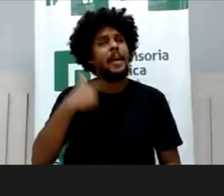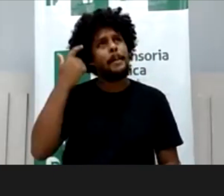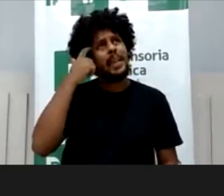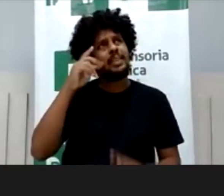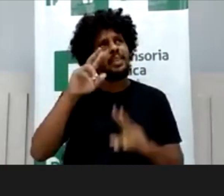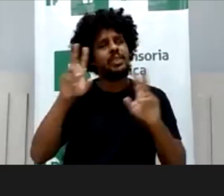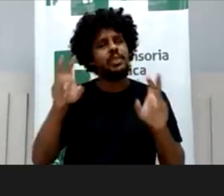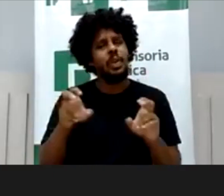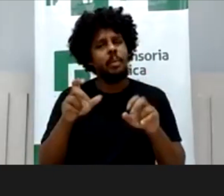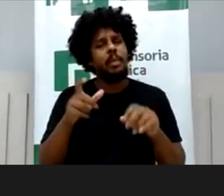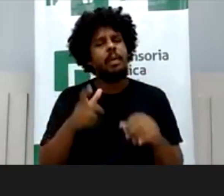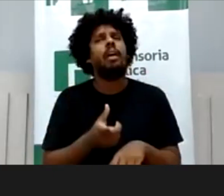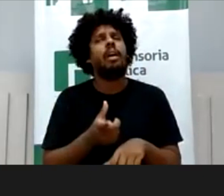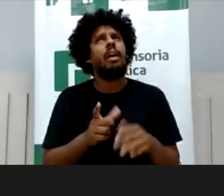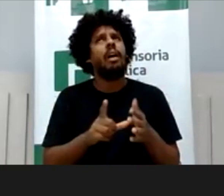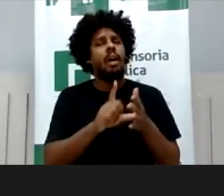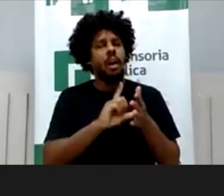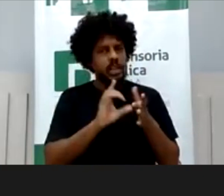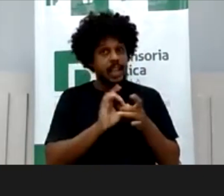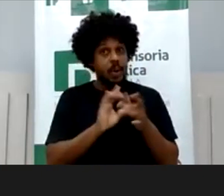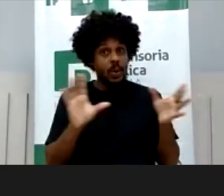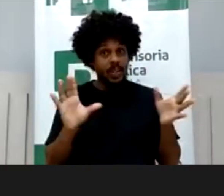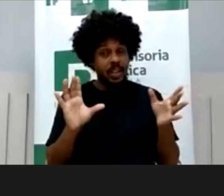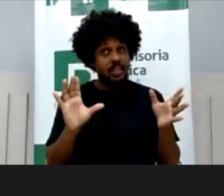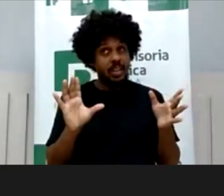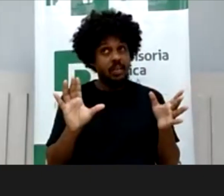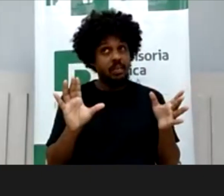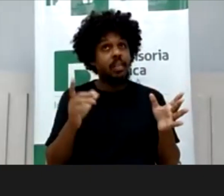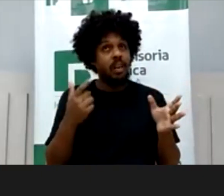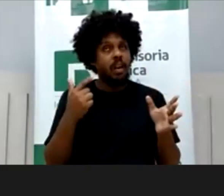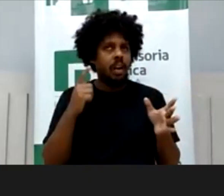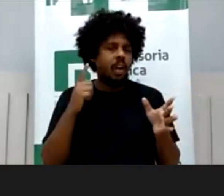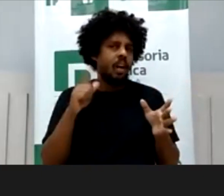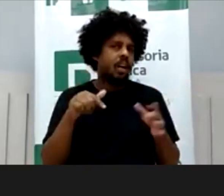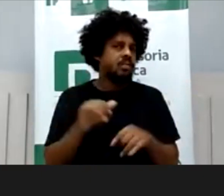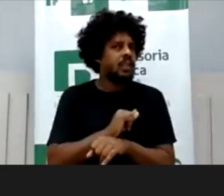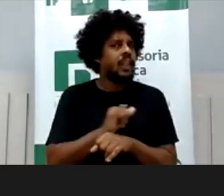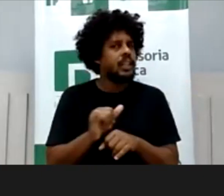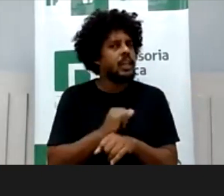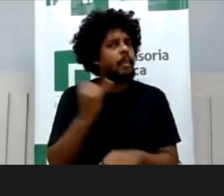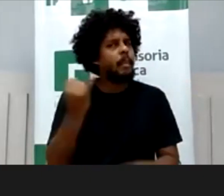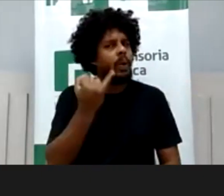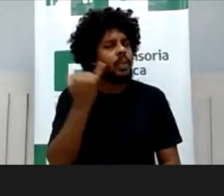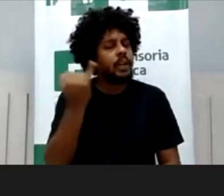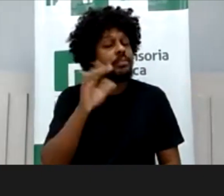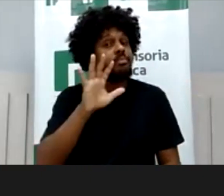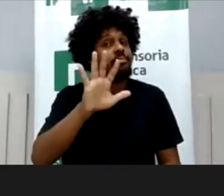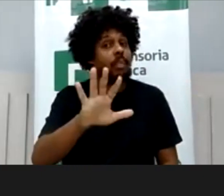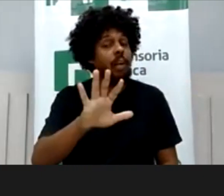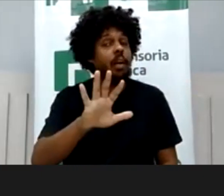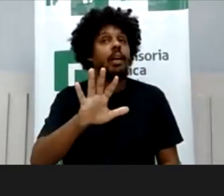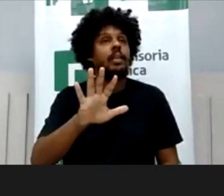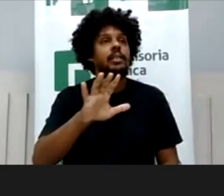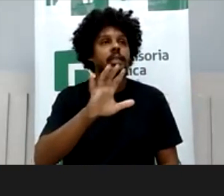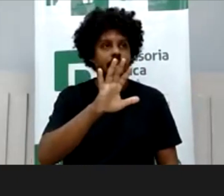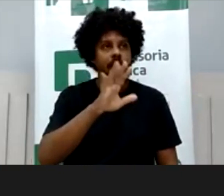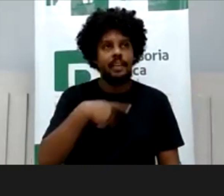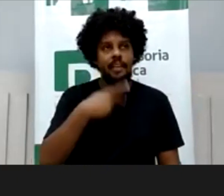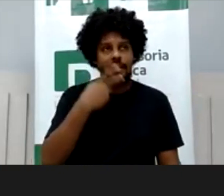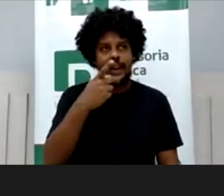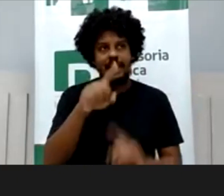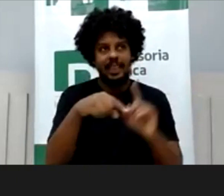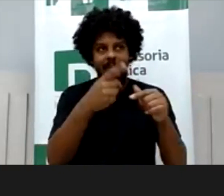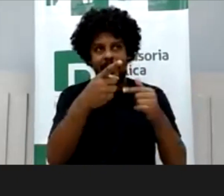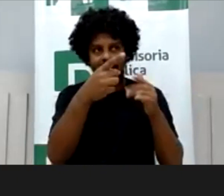acho que seria um caminho importante, é só o seguinte, eu já lhe dou a palavra quando terminar aqui, pode deixar que eu já passo